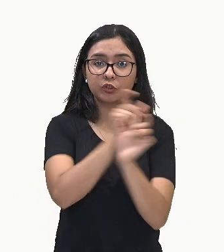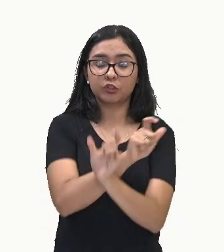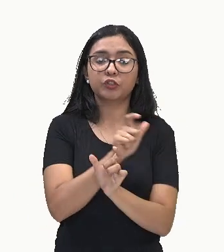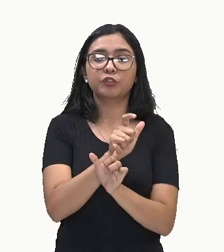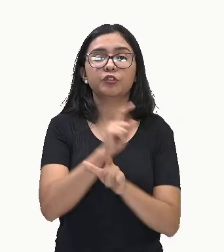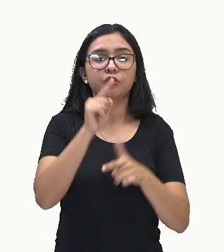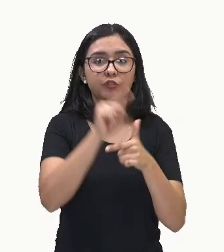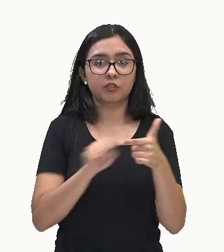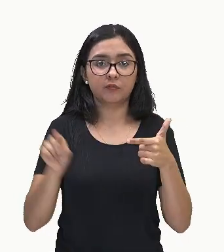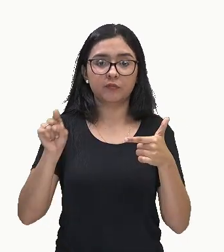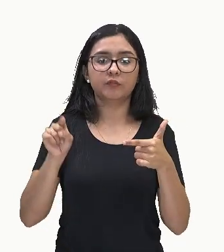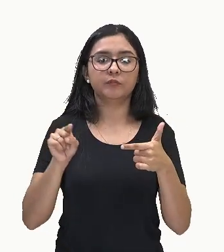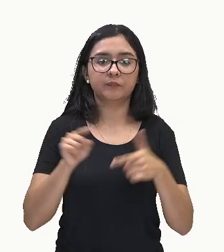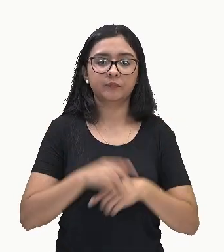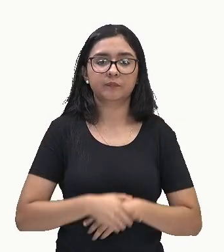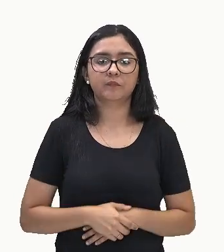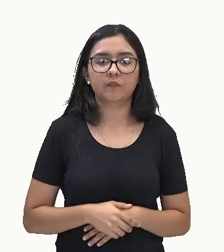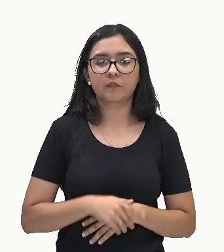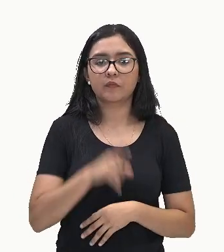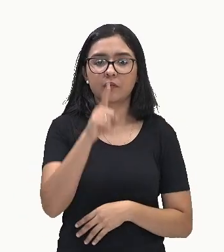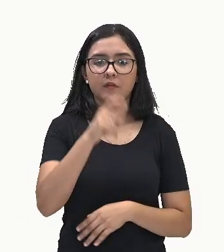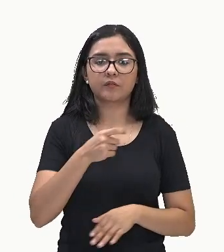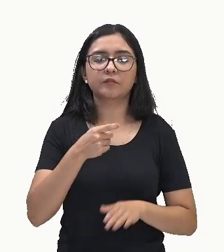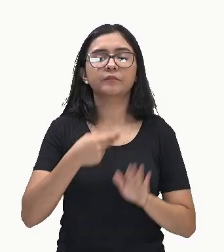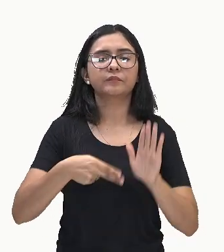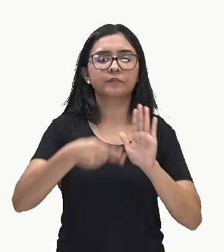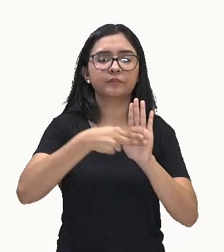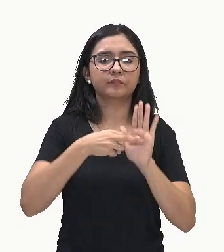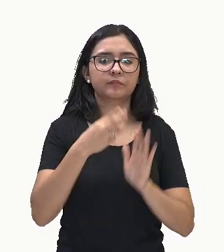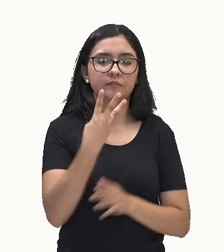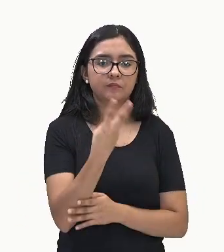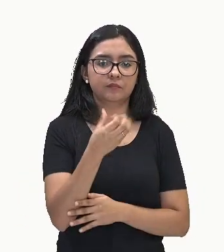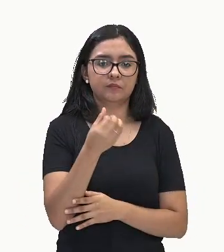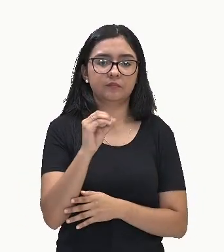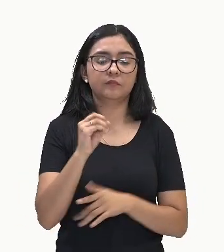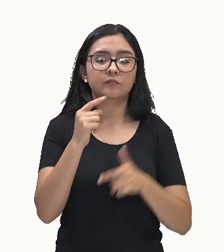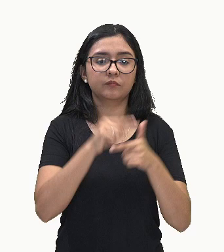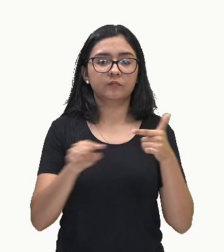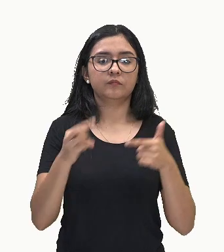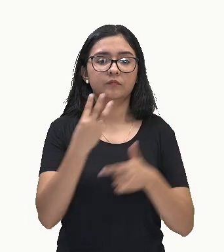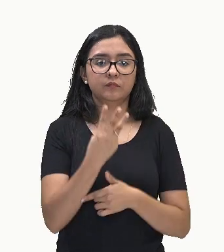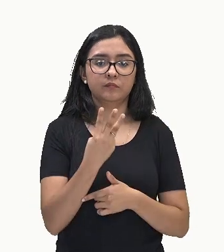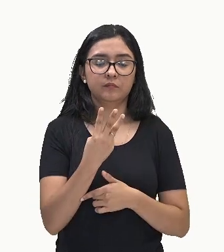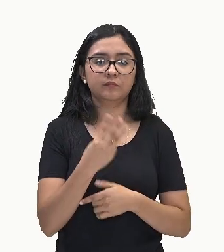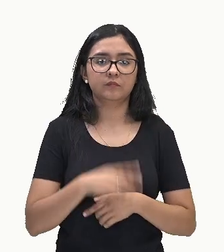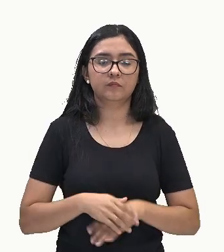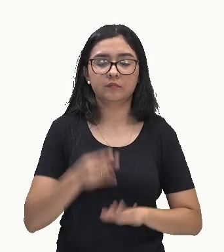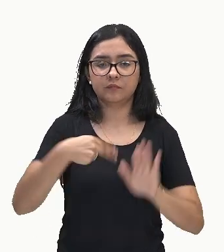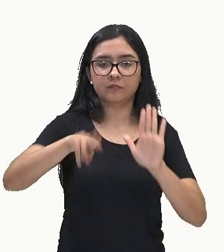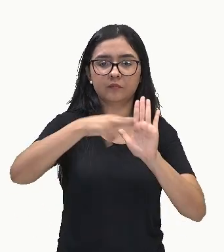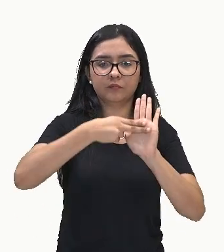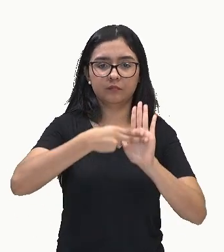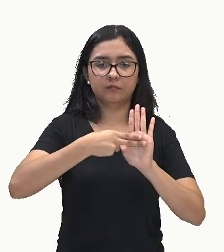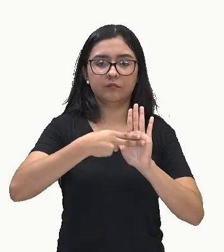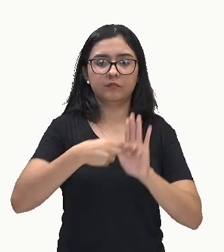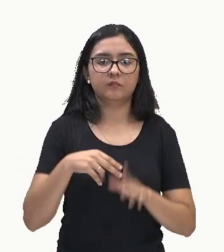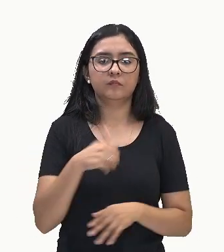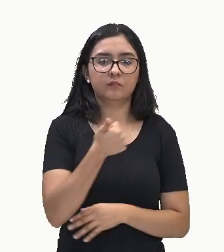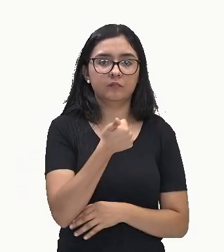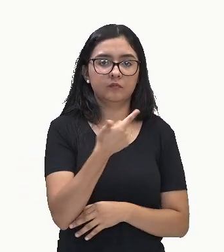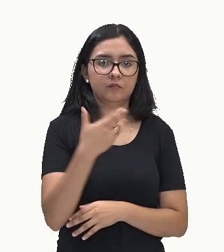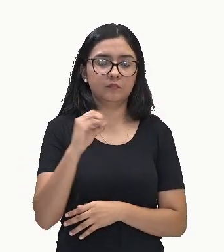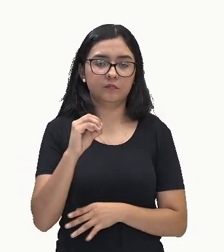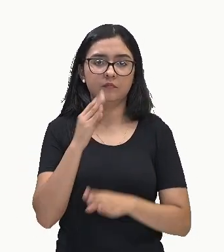então x vai ser igual a 360 di 3 dividindo 360 por 3